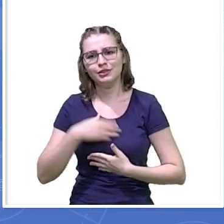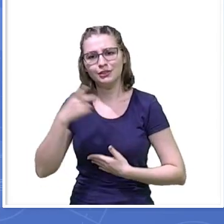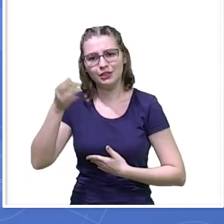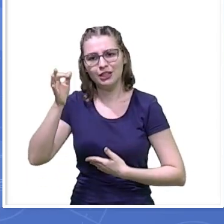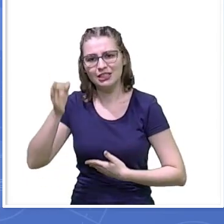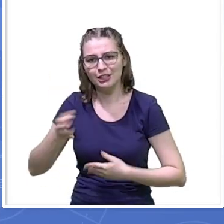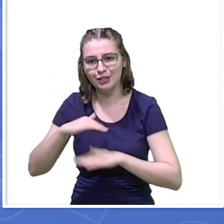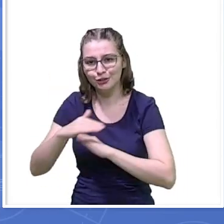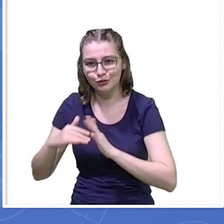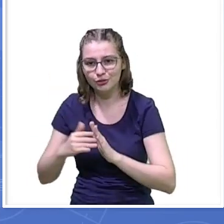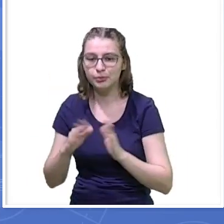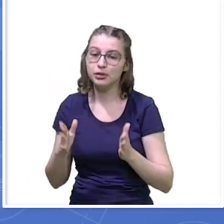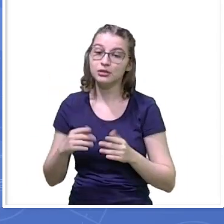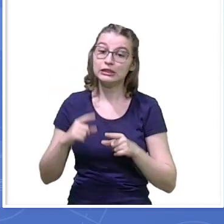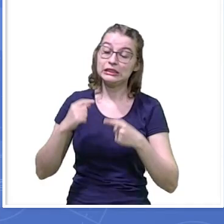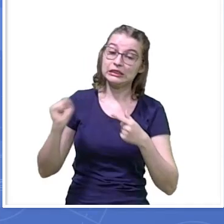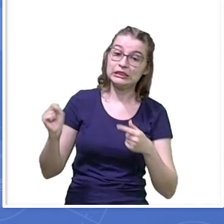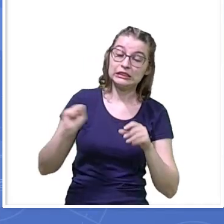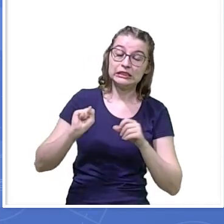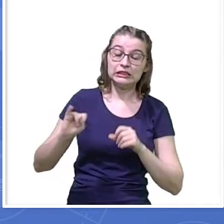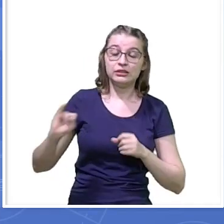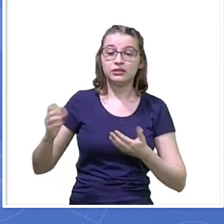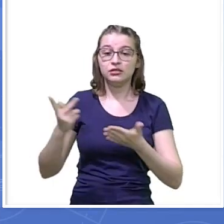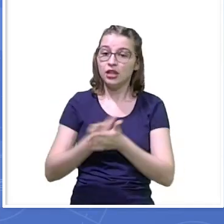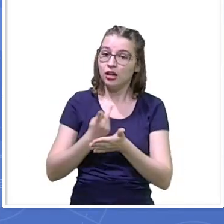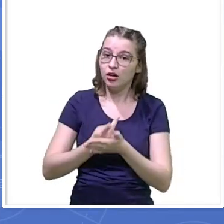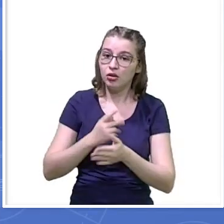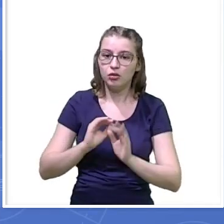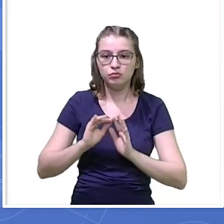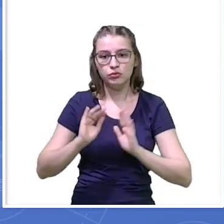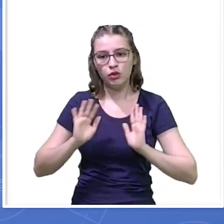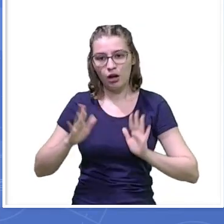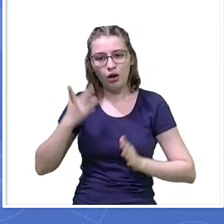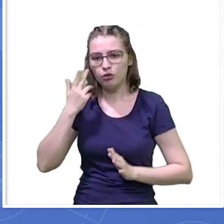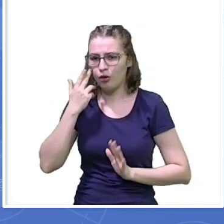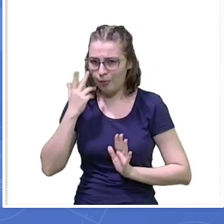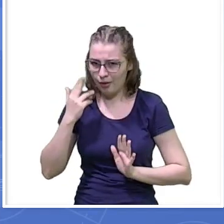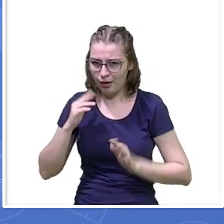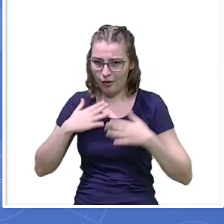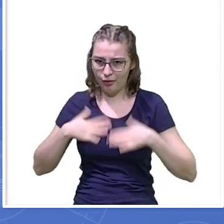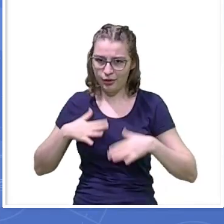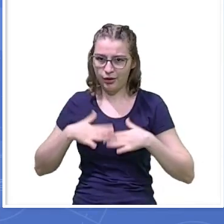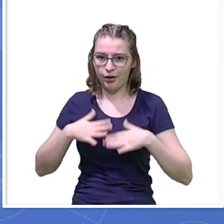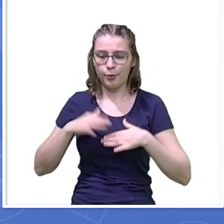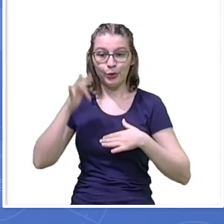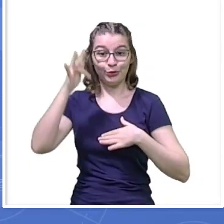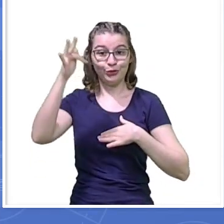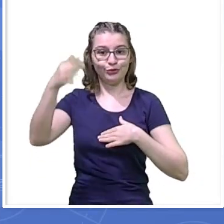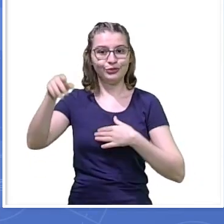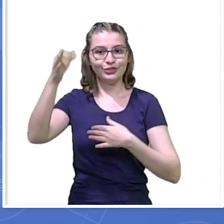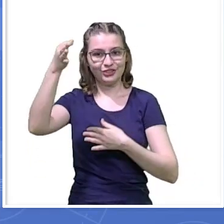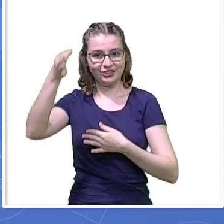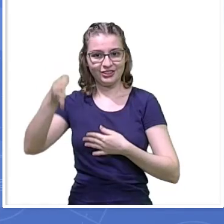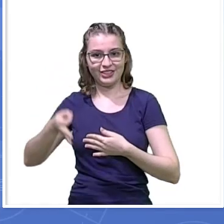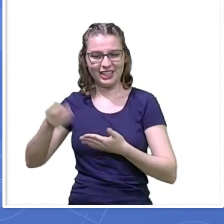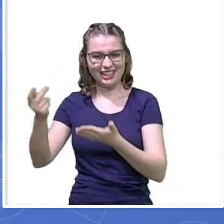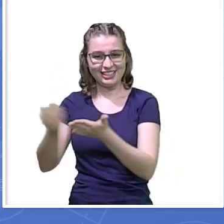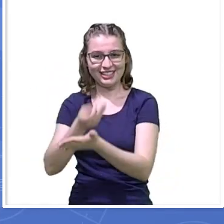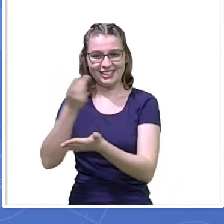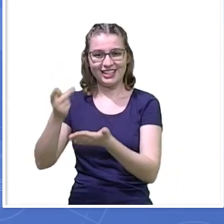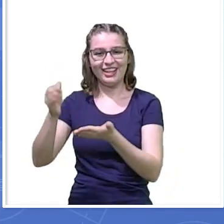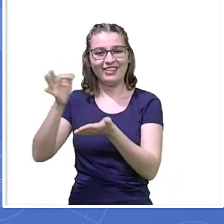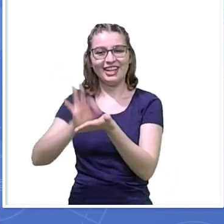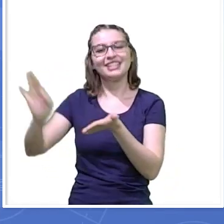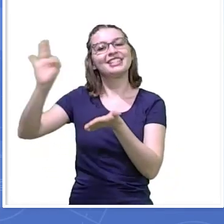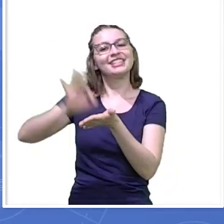problema nenhum. O momento de errar é aqui mesmo, né? Tem que acertar para poder acertar mais lá na frente. Tá tudo certo.